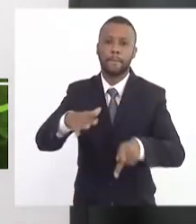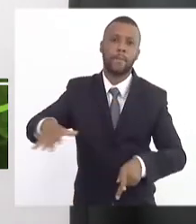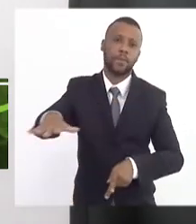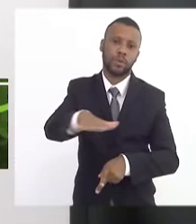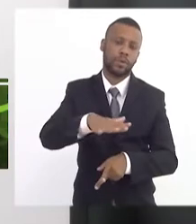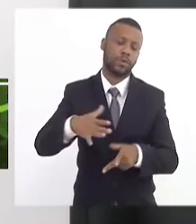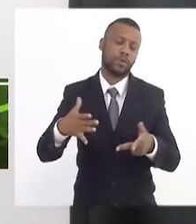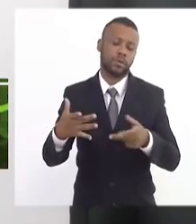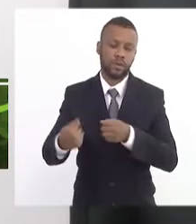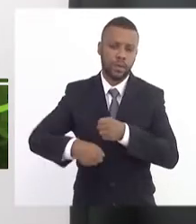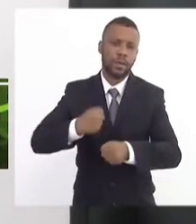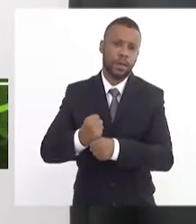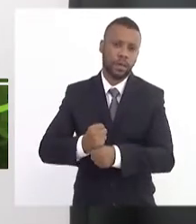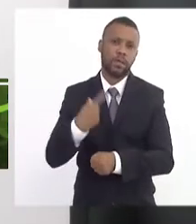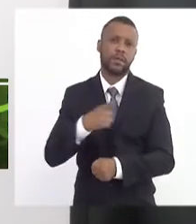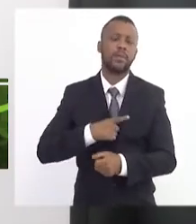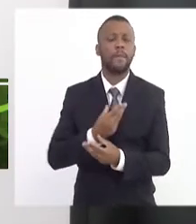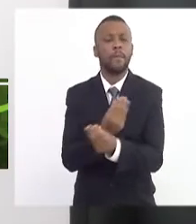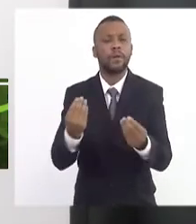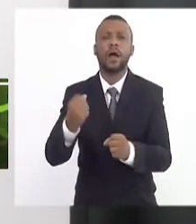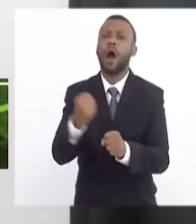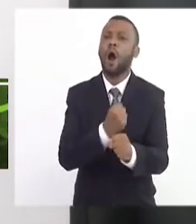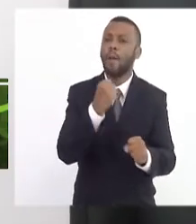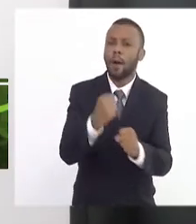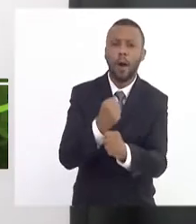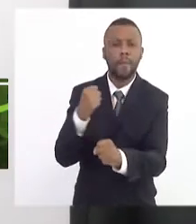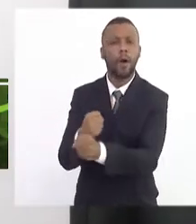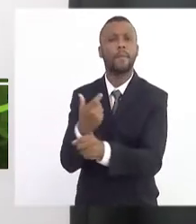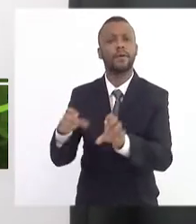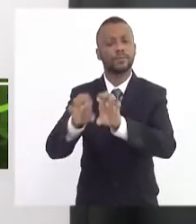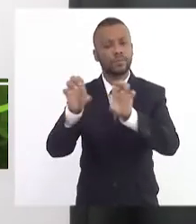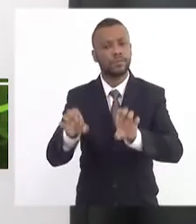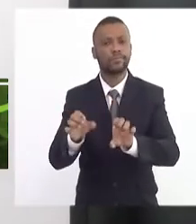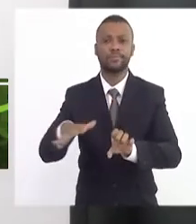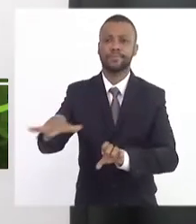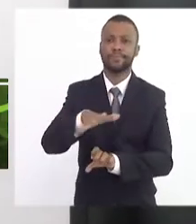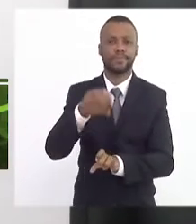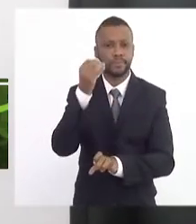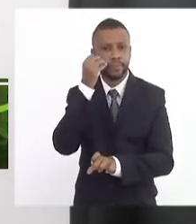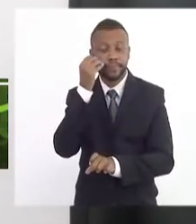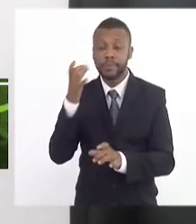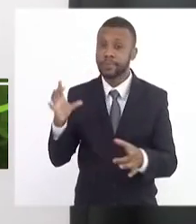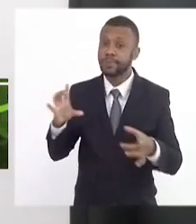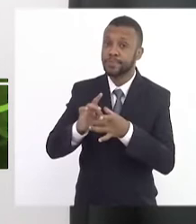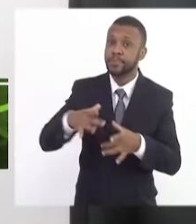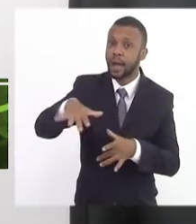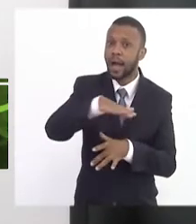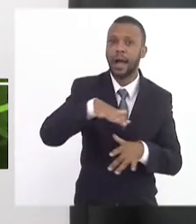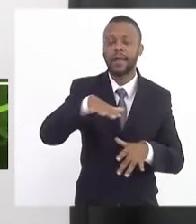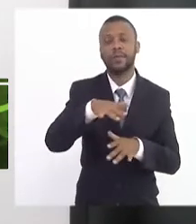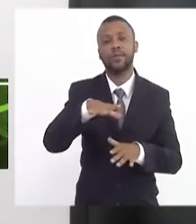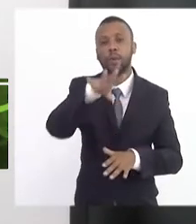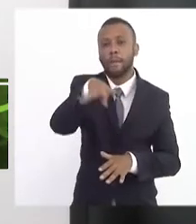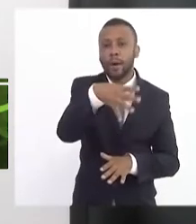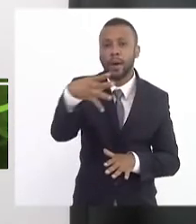bastante obras de infraestrutura prevista, até no âmbito do Cidade Integrada, lá o Rio Jacaré vai